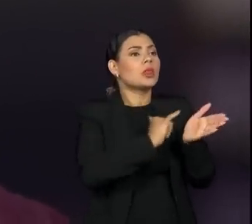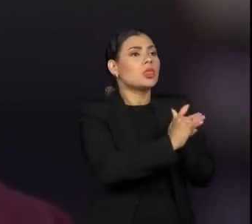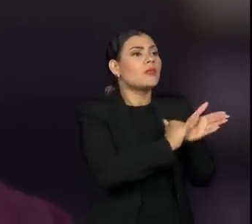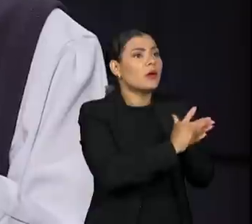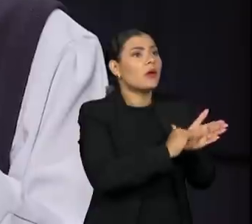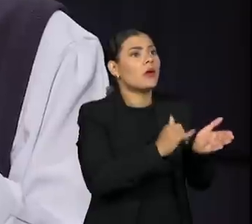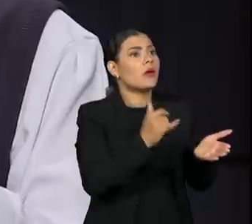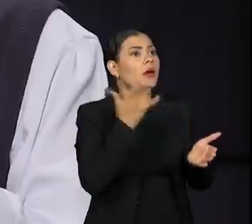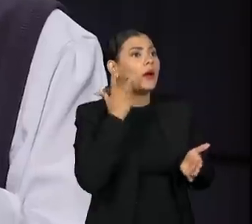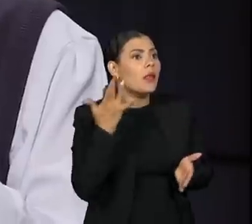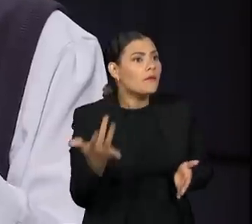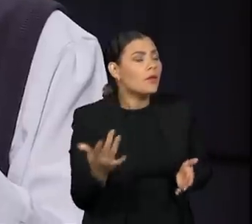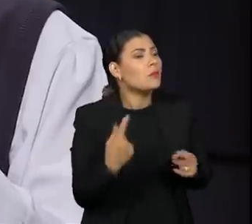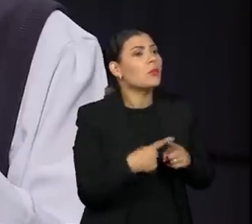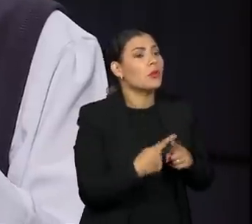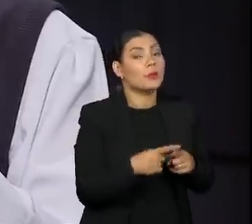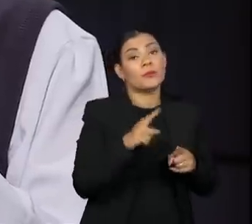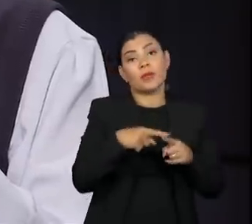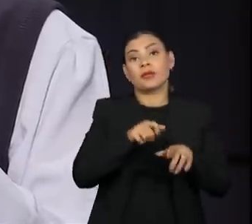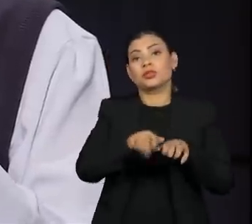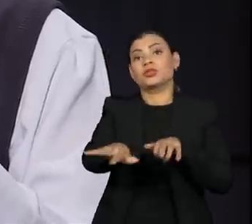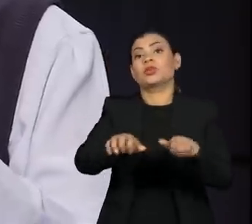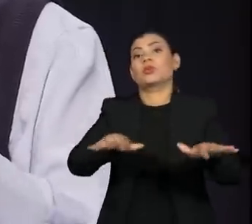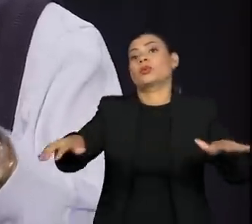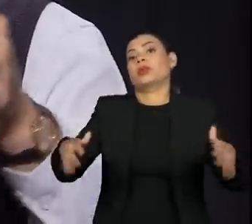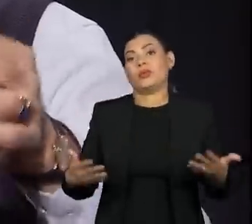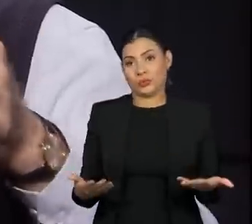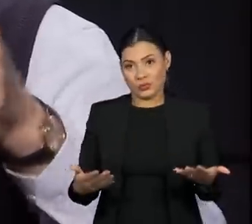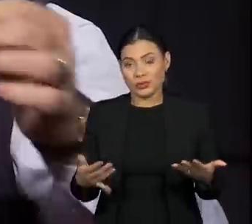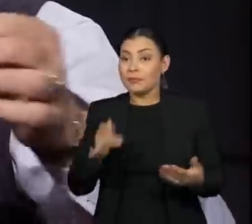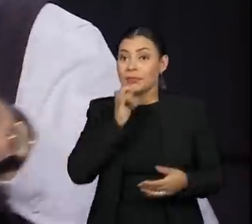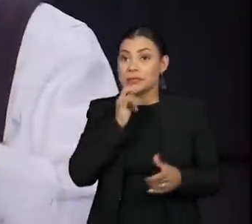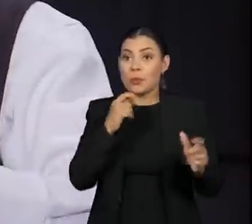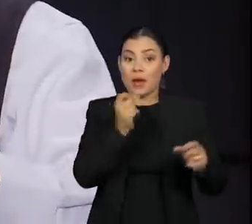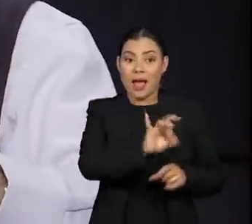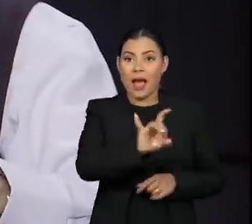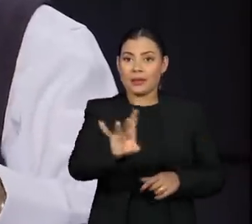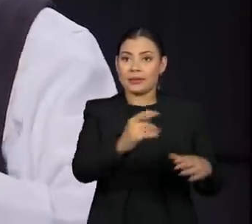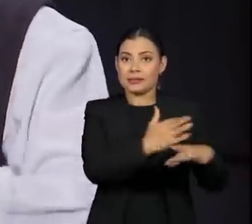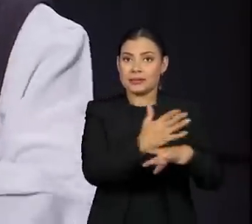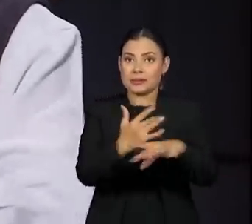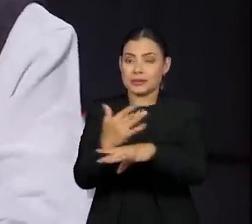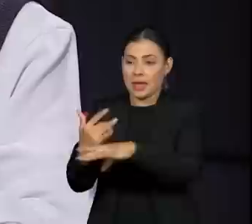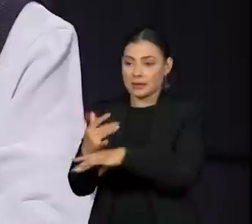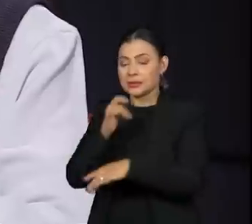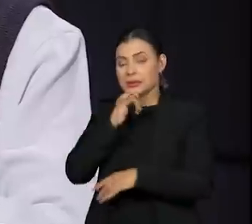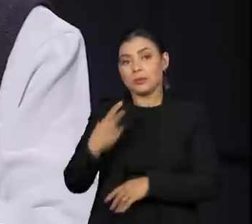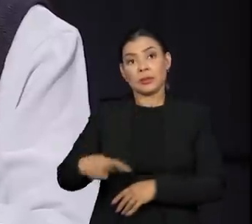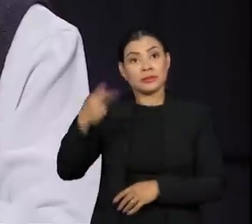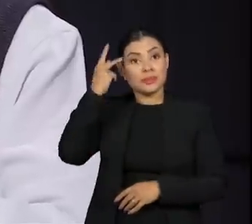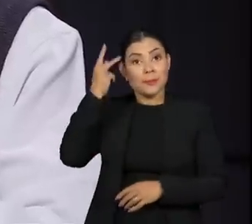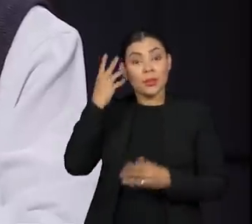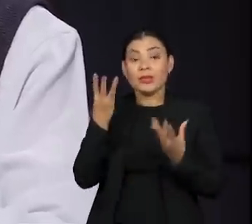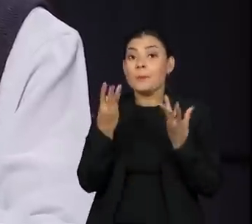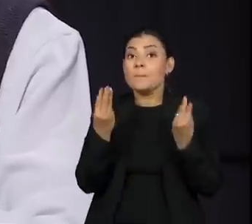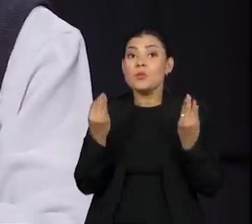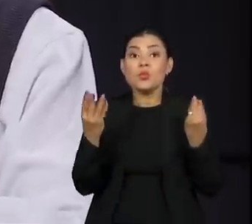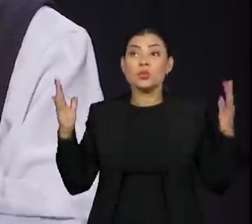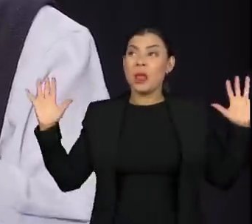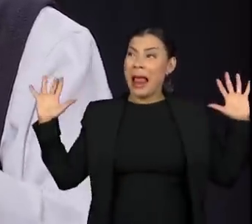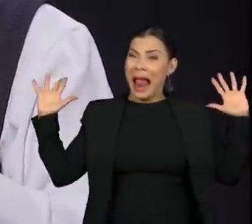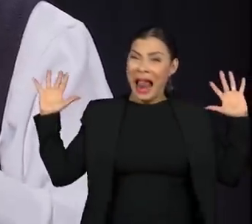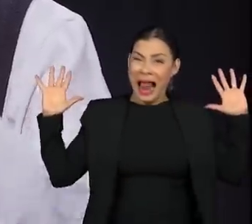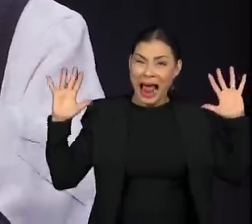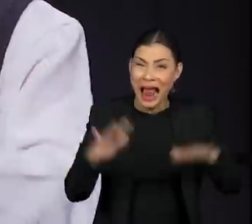na Califórnia porque essas coisas são distribuídas quer dizer você não tem você tem cada cidade um negócio desses como de São Paulo lá atrás tráfico de fora de São Paulo